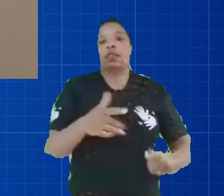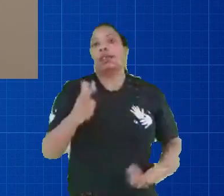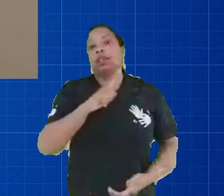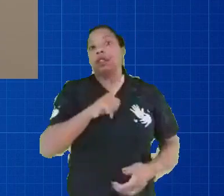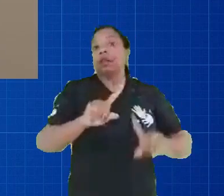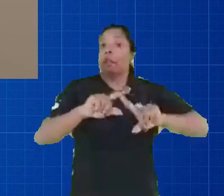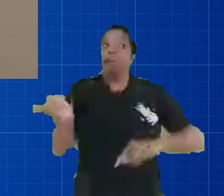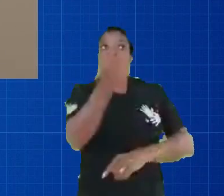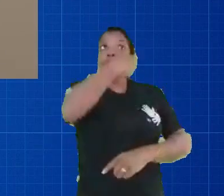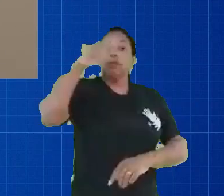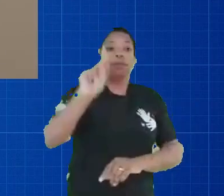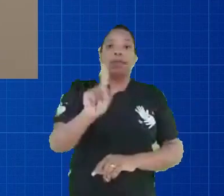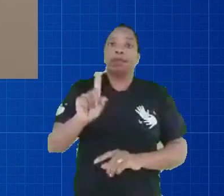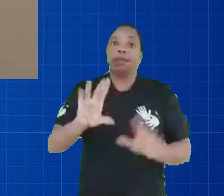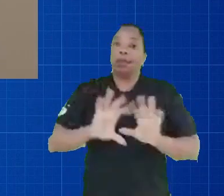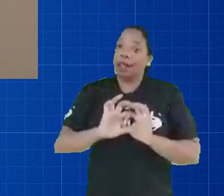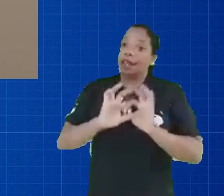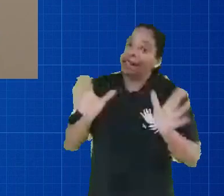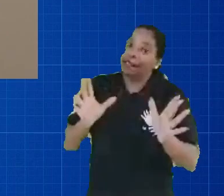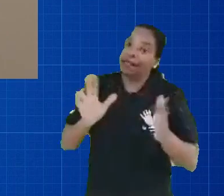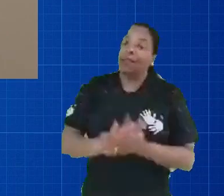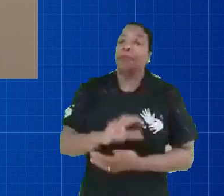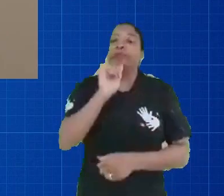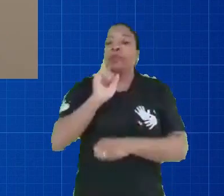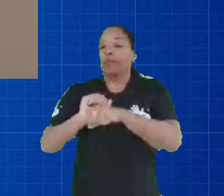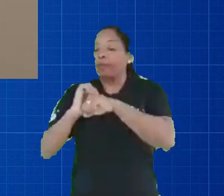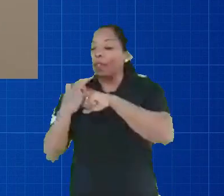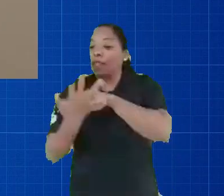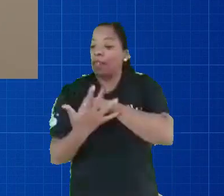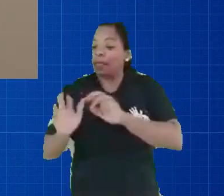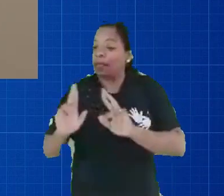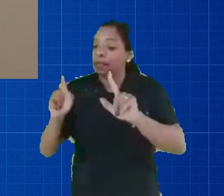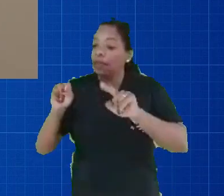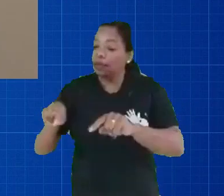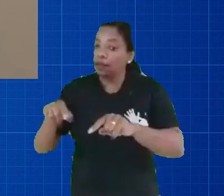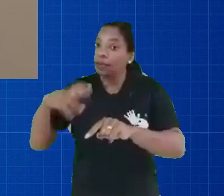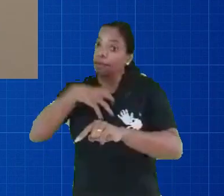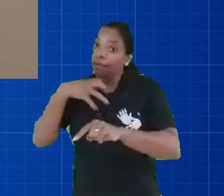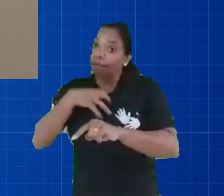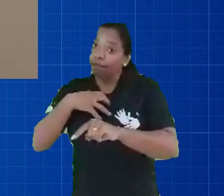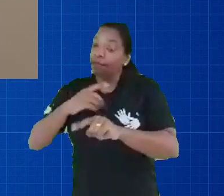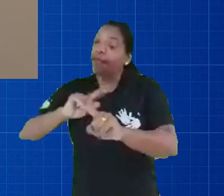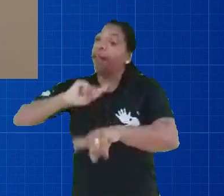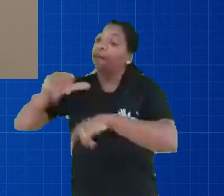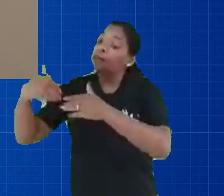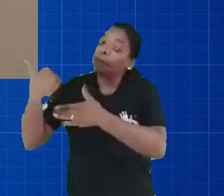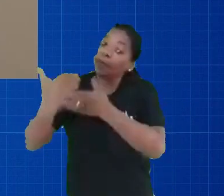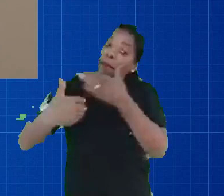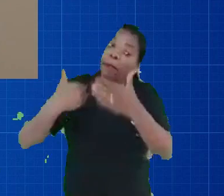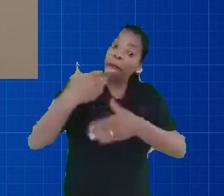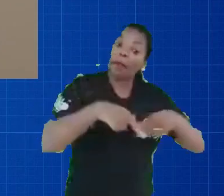mais crítica da pandemia, né? Então a gente vê que muitos assim, a questão motora ficou